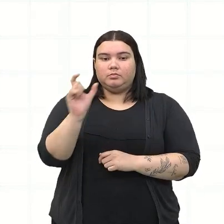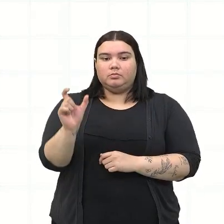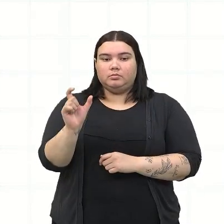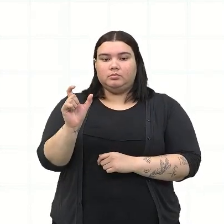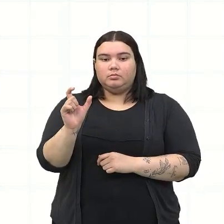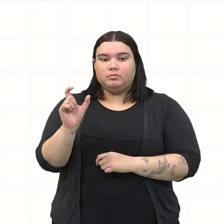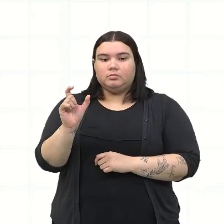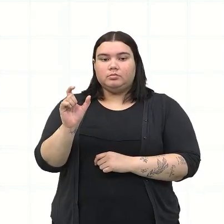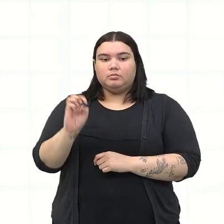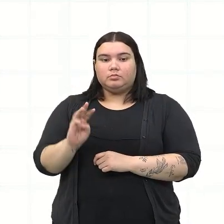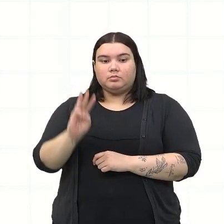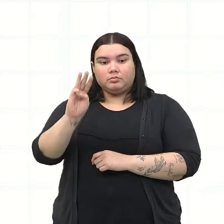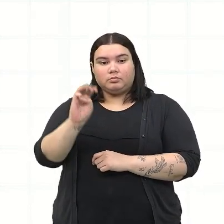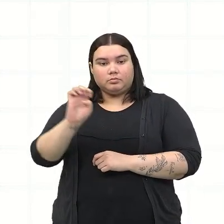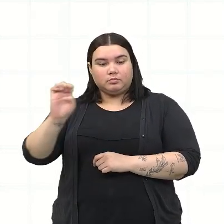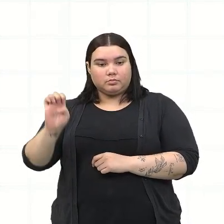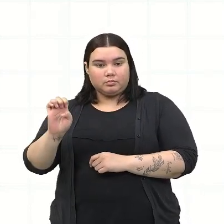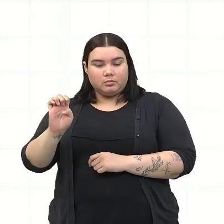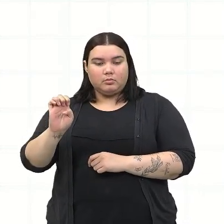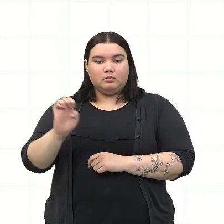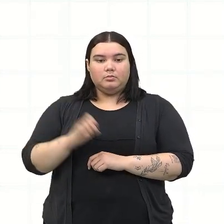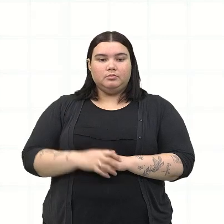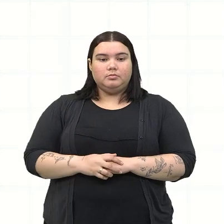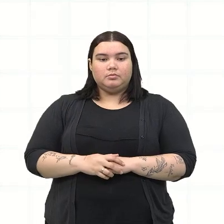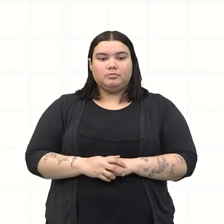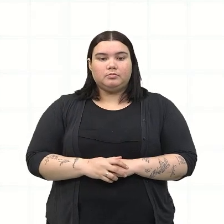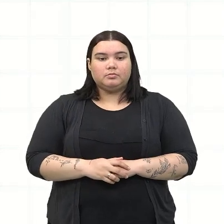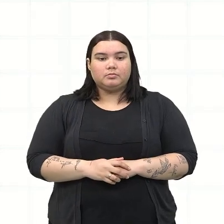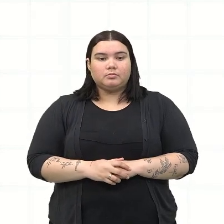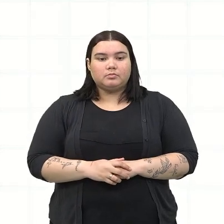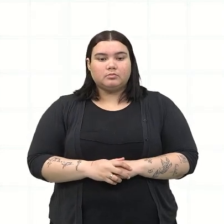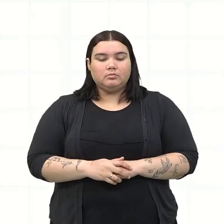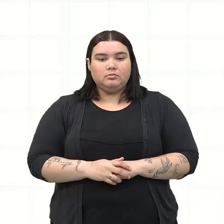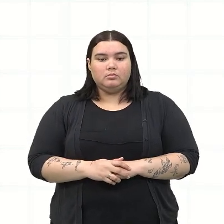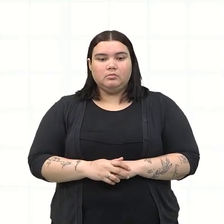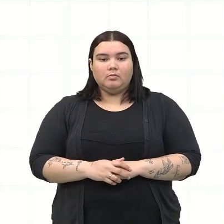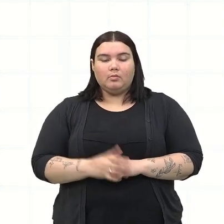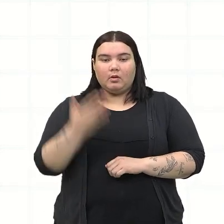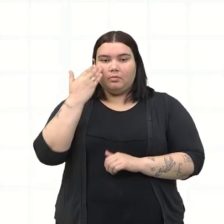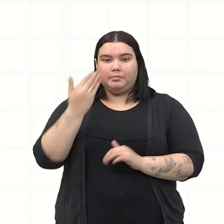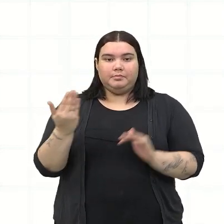we, nós. Depois vem o will.